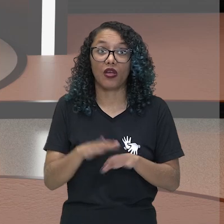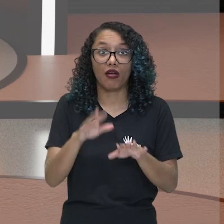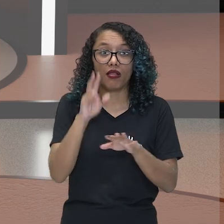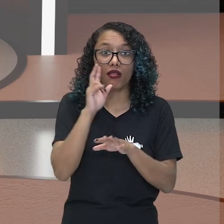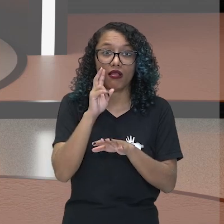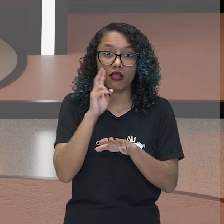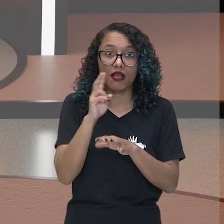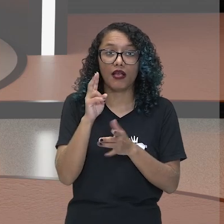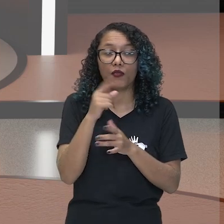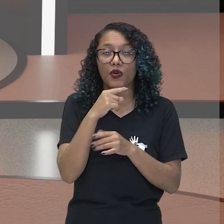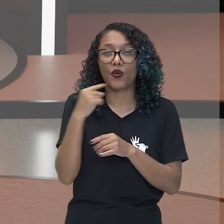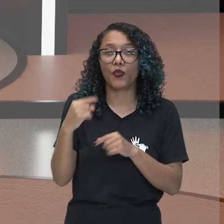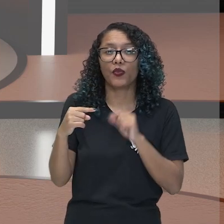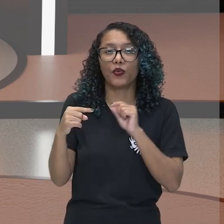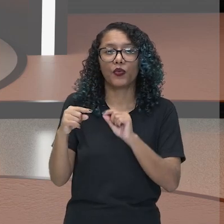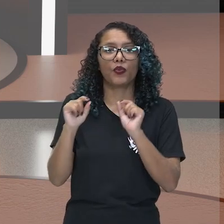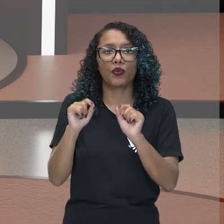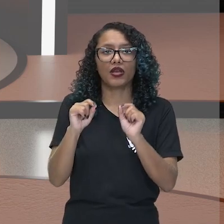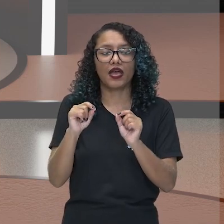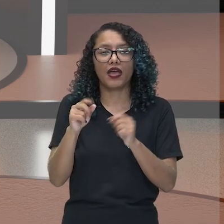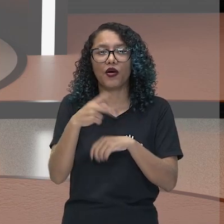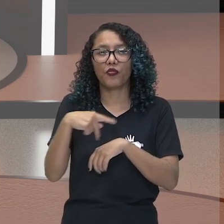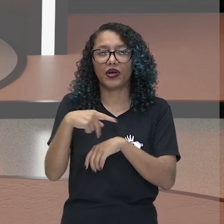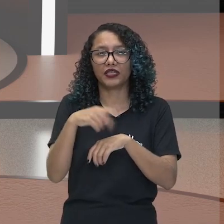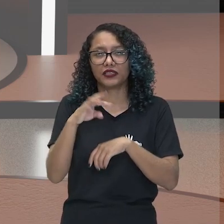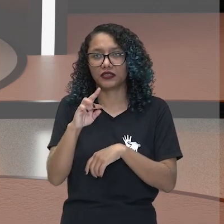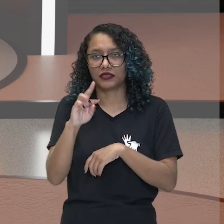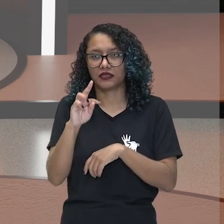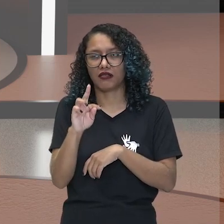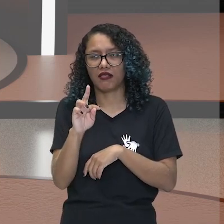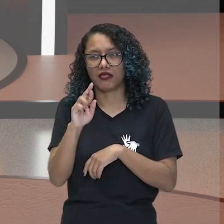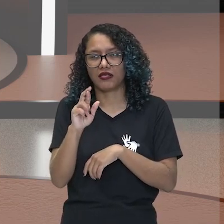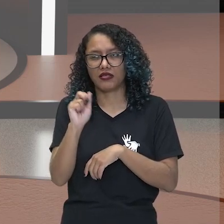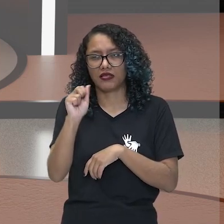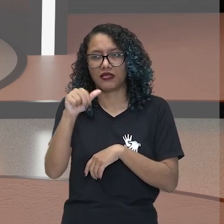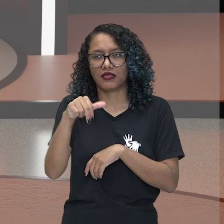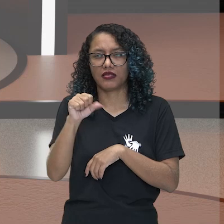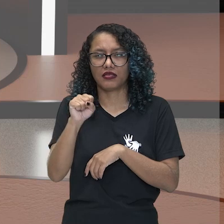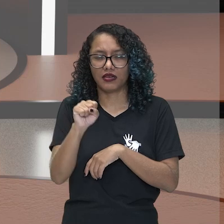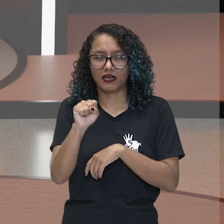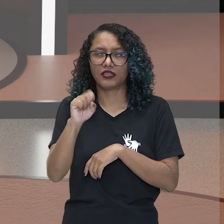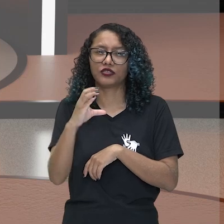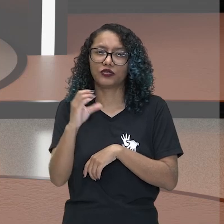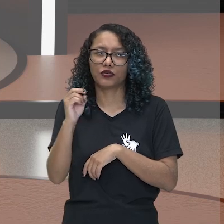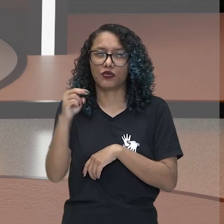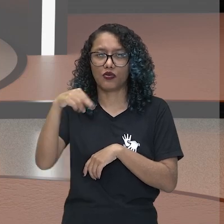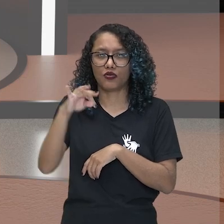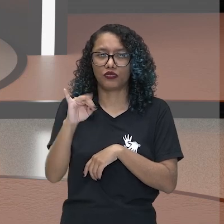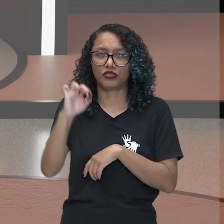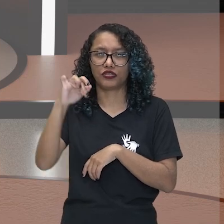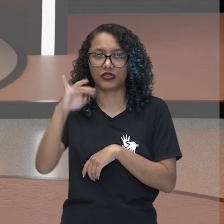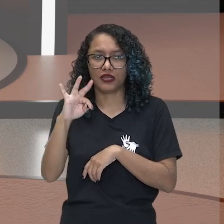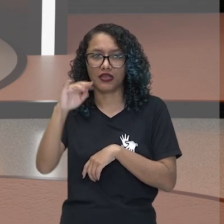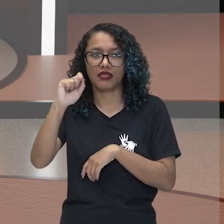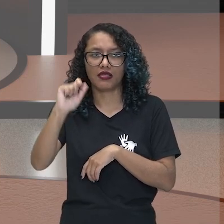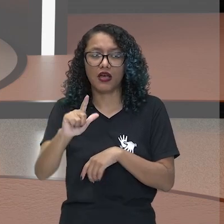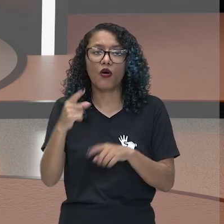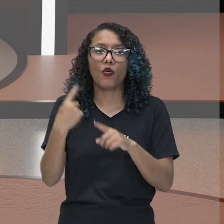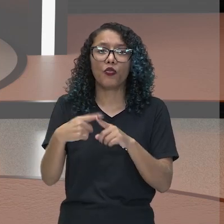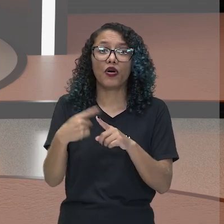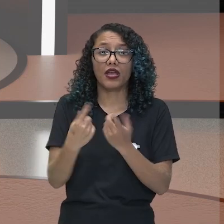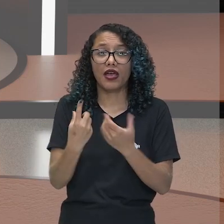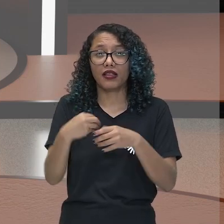vai ser um país transcontinental, porque aqui, como a gente vê, ela faz parte da Europa, mas também vai fazer parte